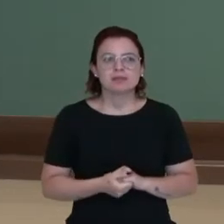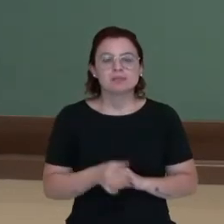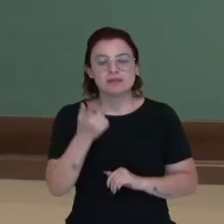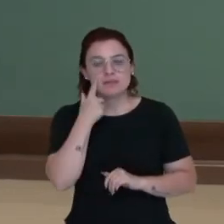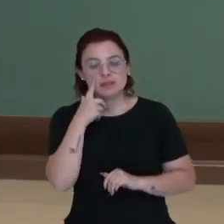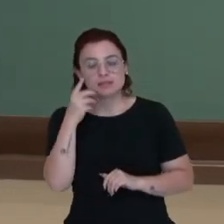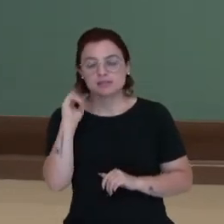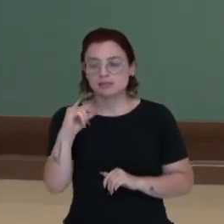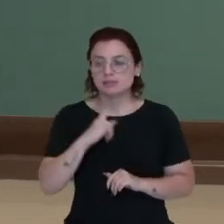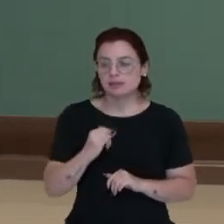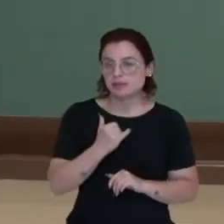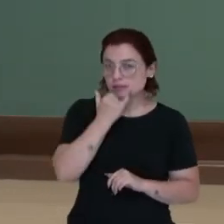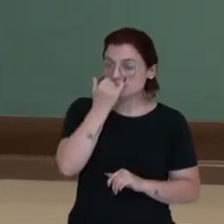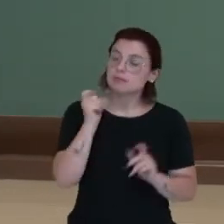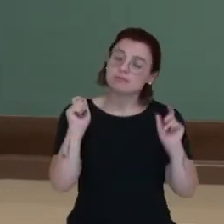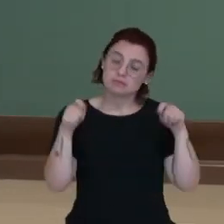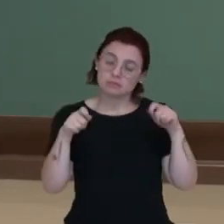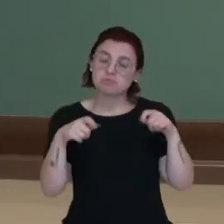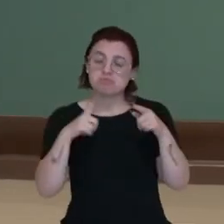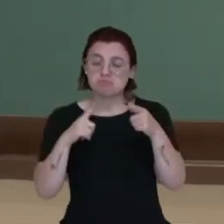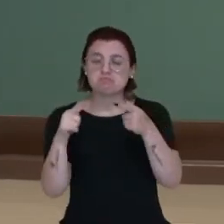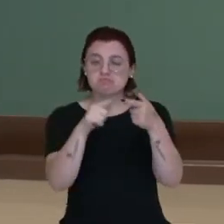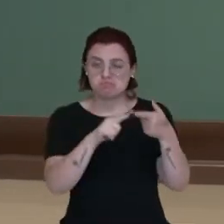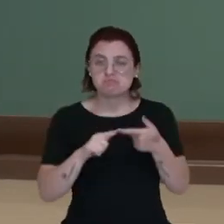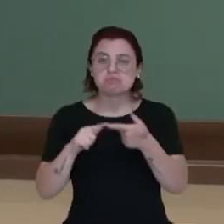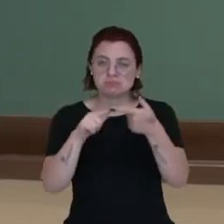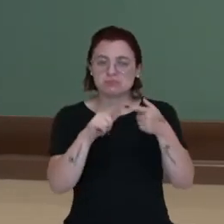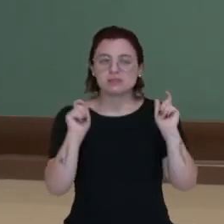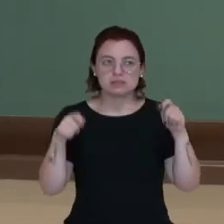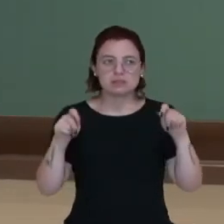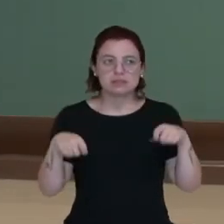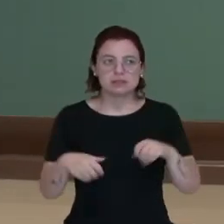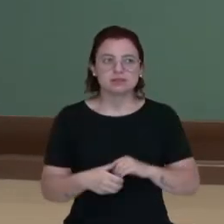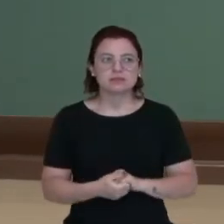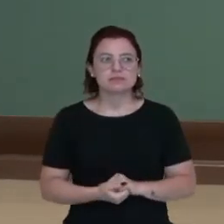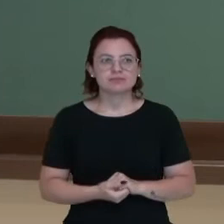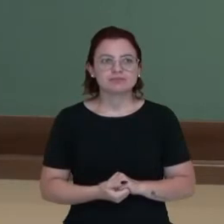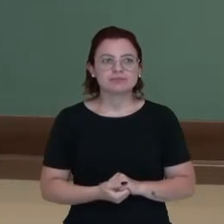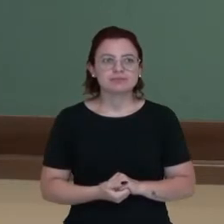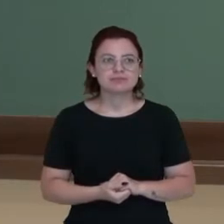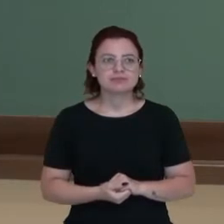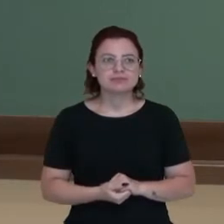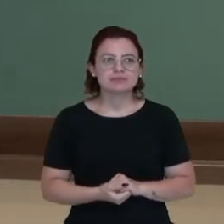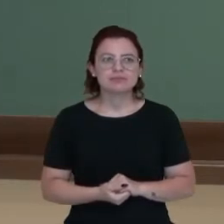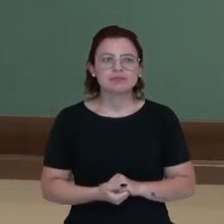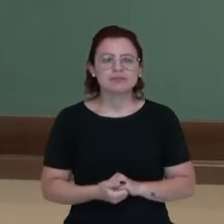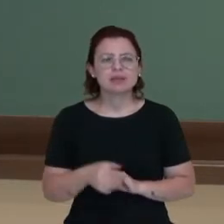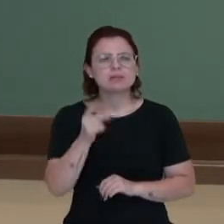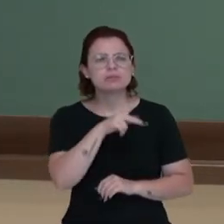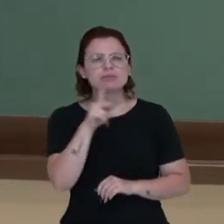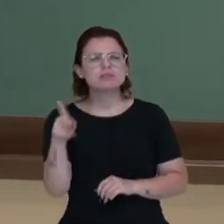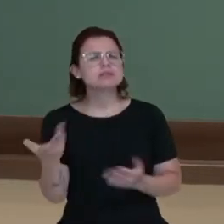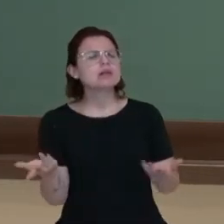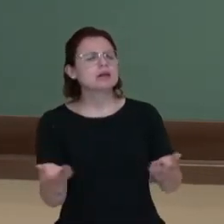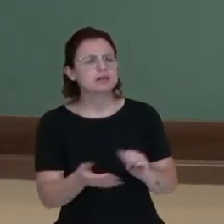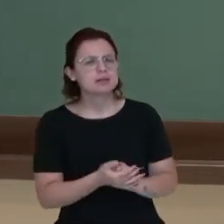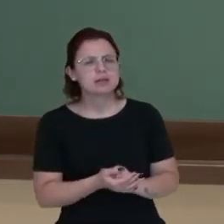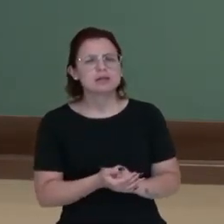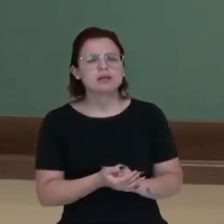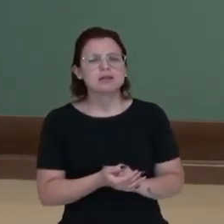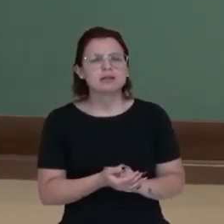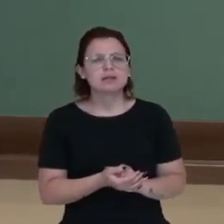acidente. Mas que a hipótese tem fundamento? Sim, senhor. Professor, e